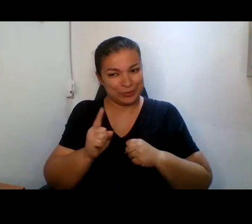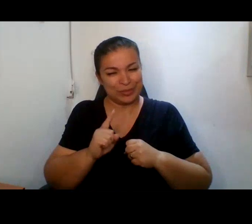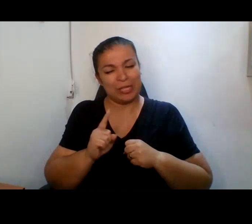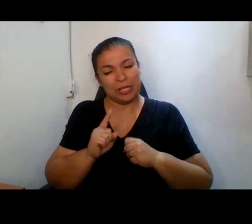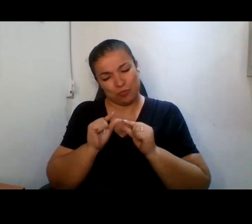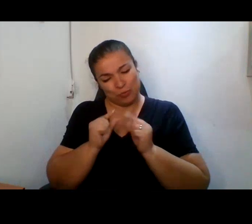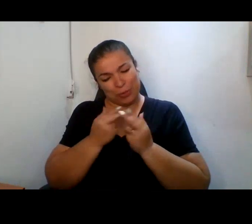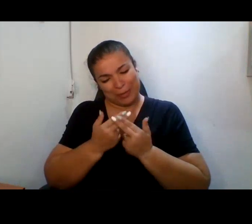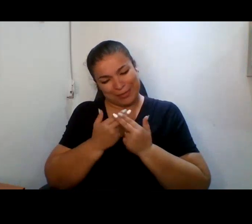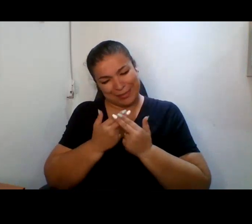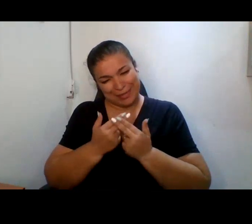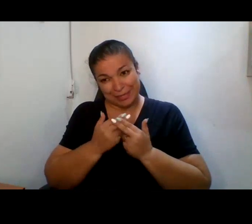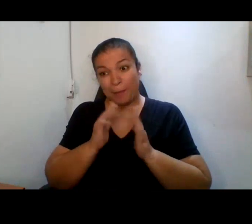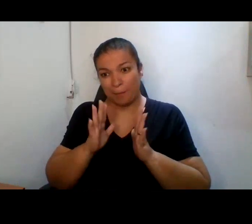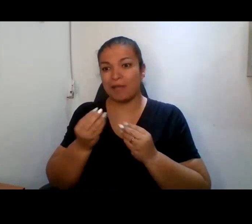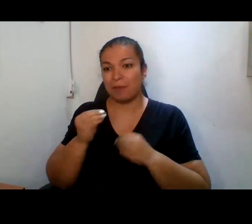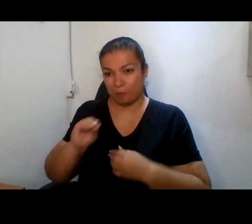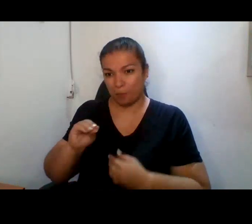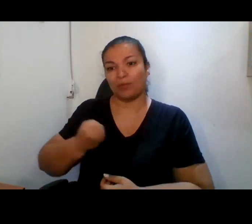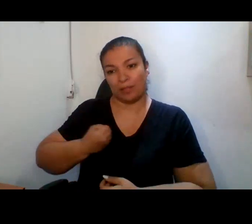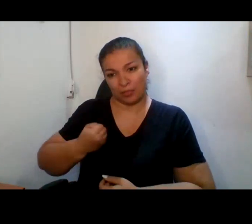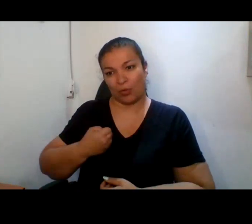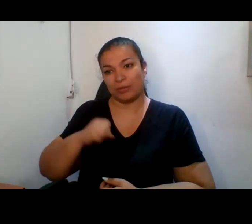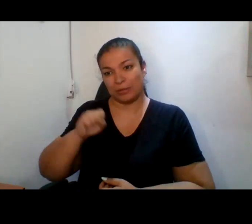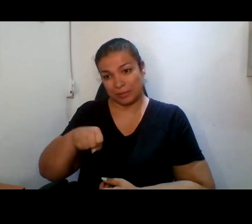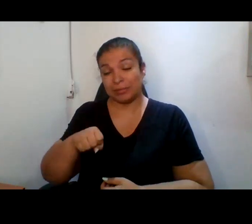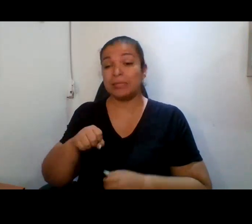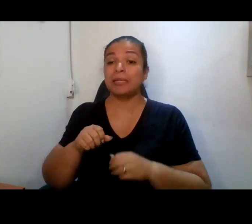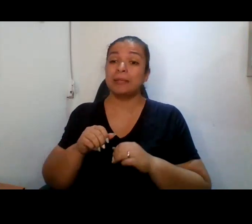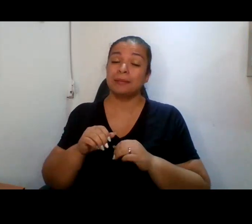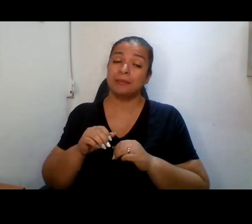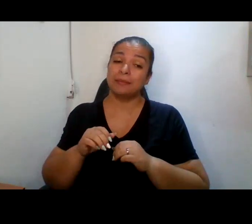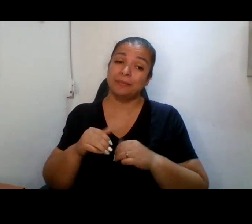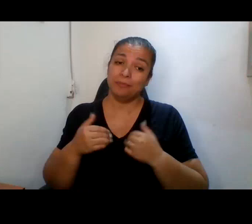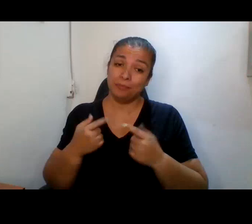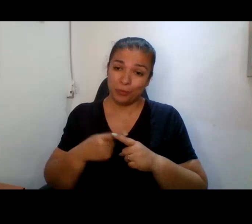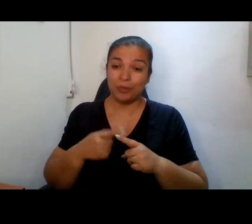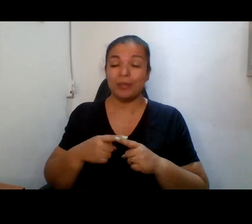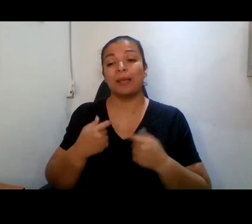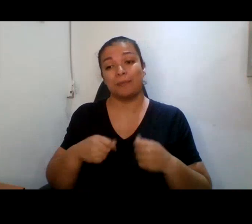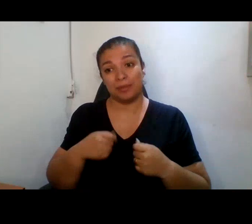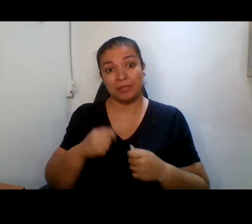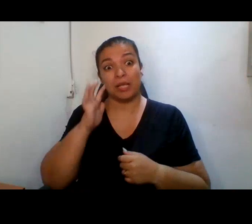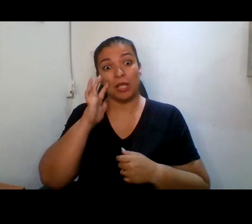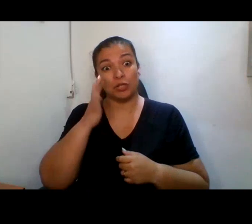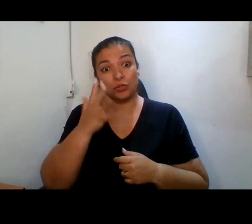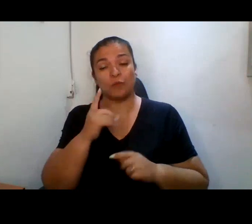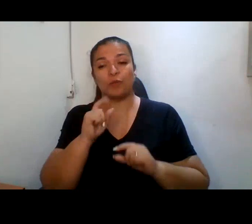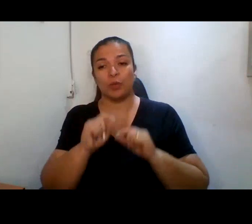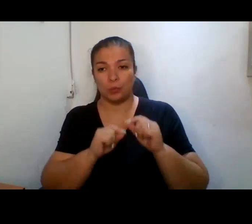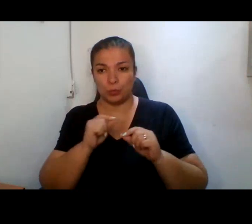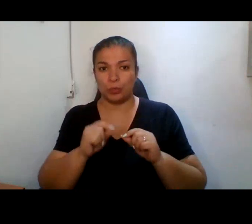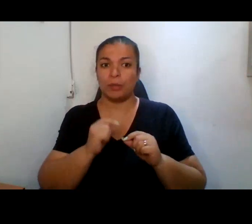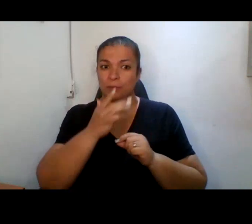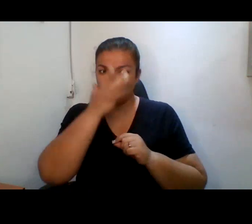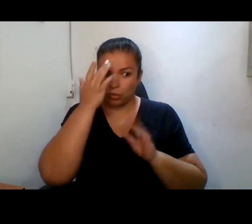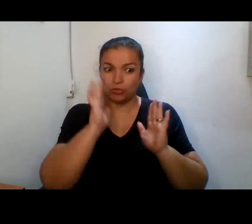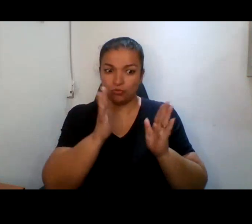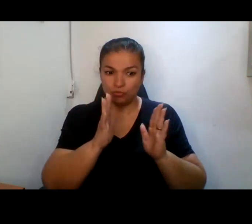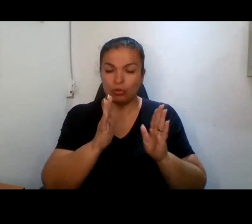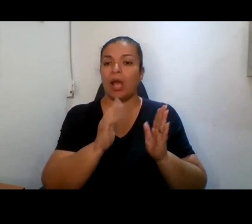a nota vai sair, né? Porque aí tem que resolver tanto os que já estão aí, que já colocaram